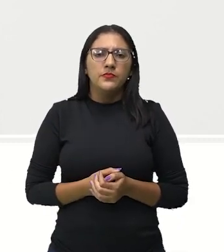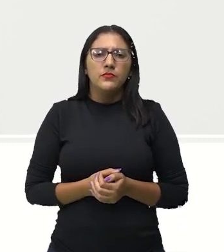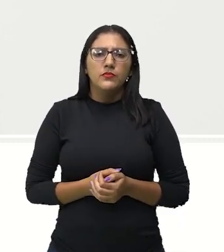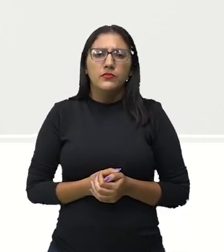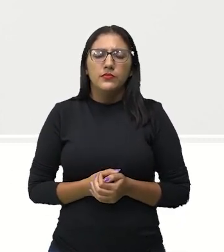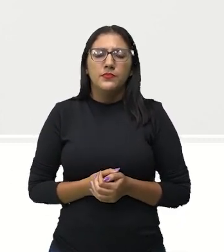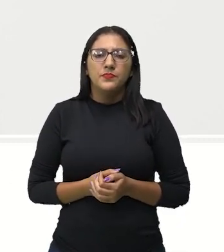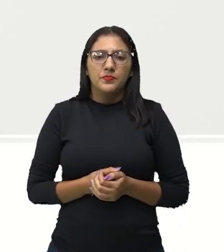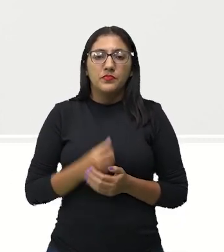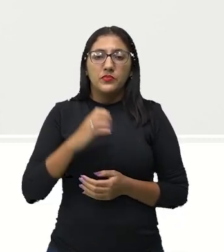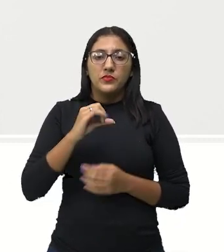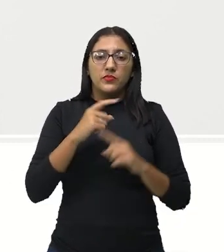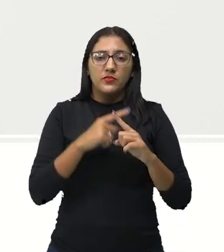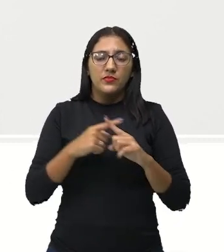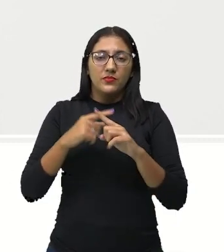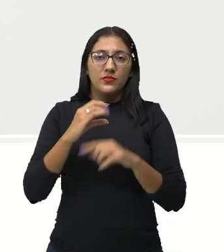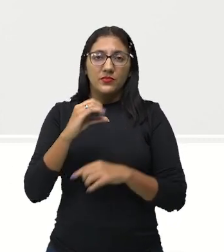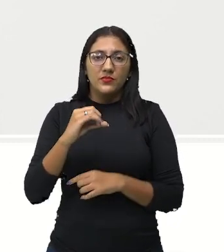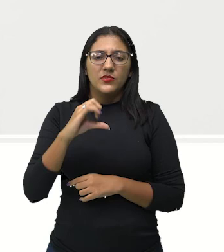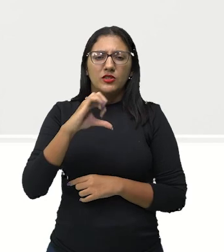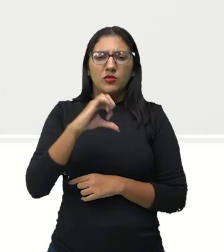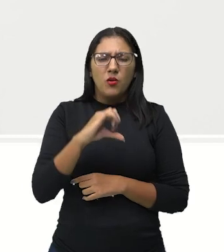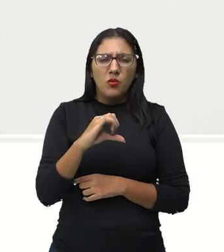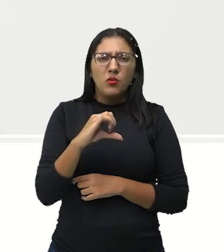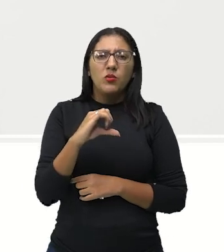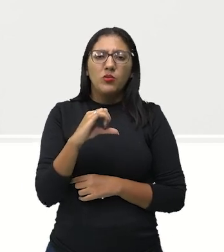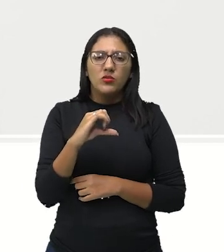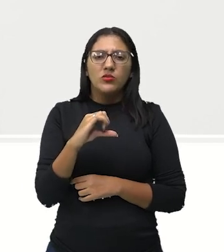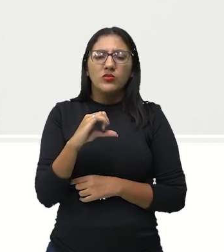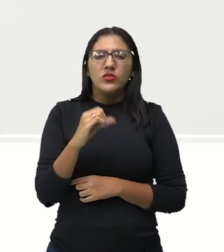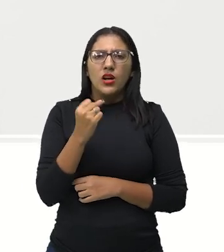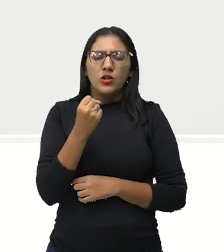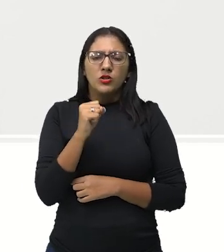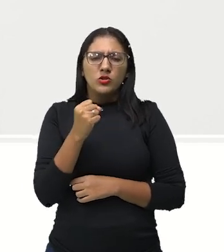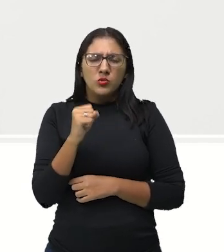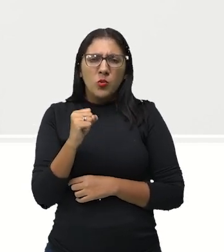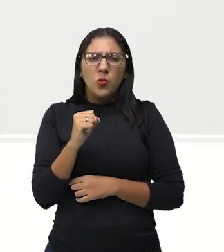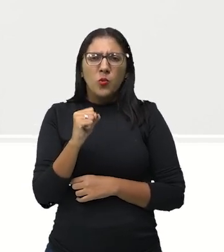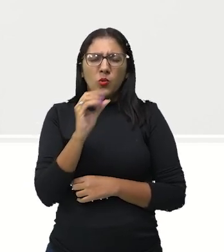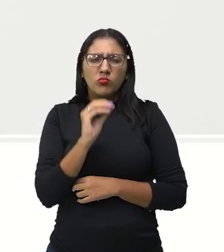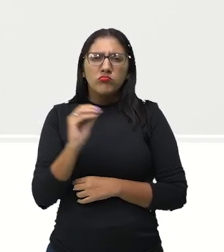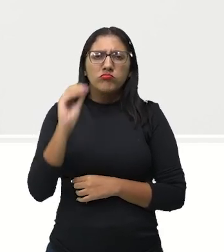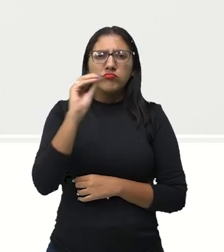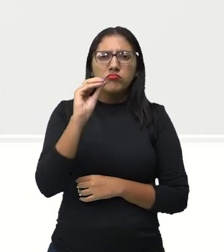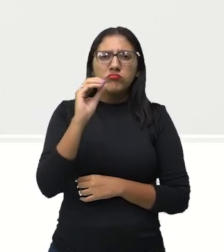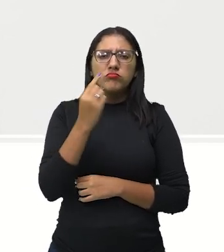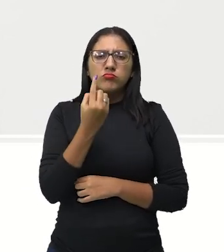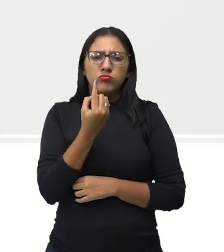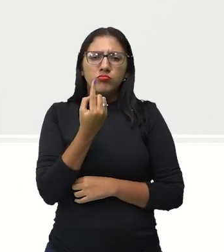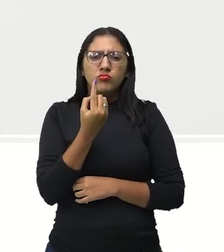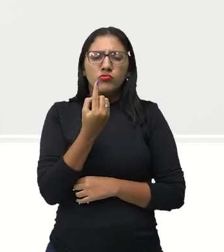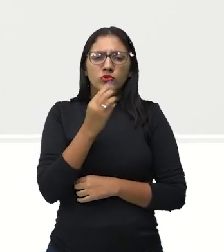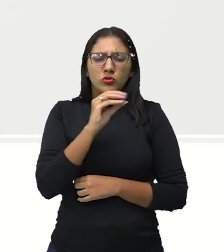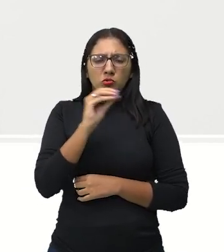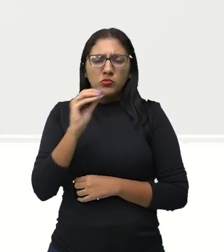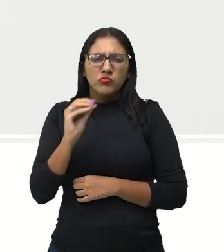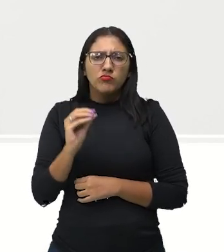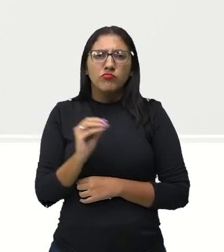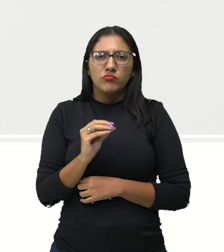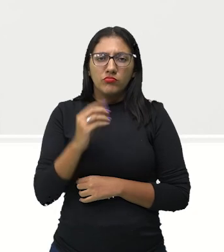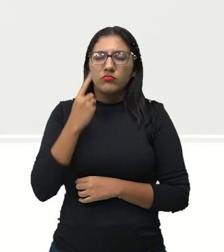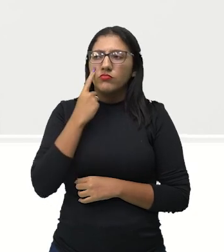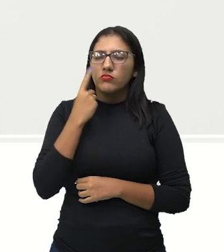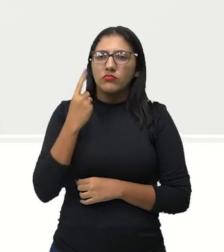9 vezes 0 é 9. 9 vezes 2 é 18, sobe 1. 9 vezes 1 é 9, mais